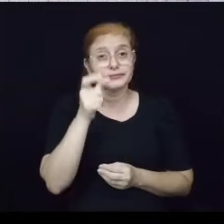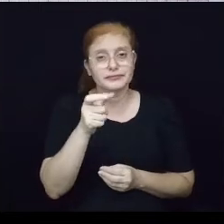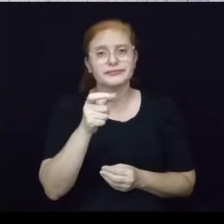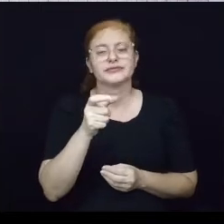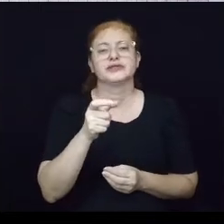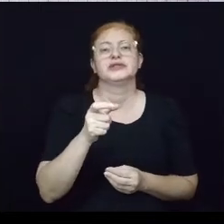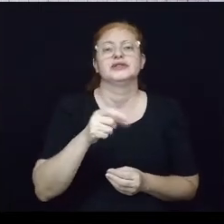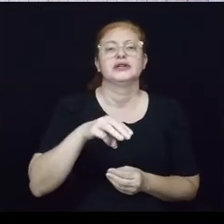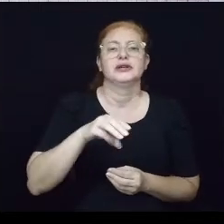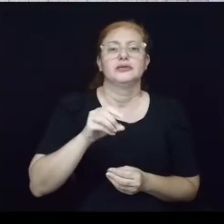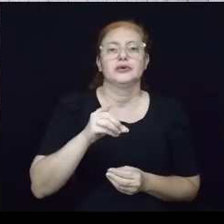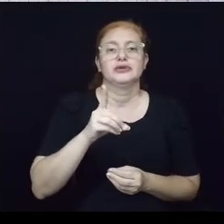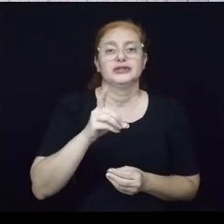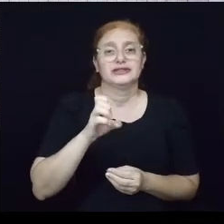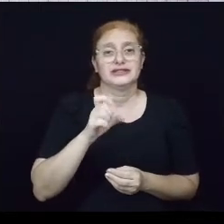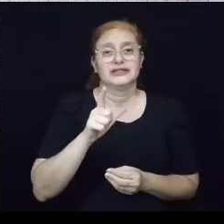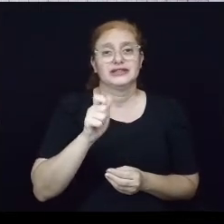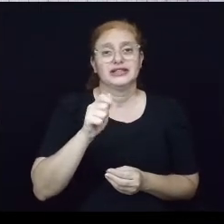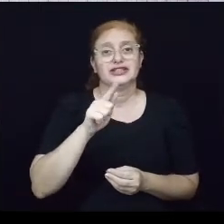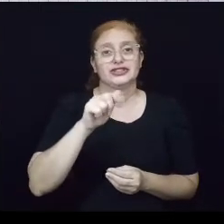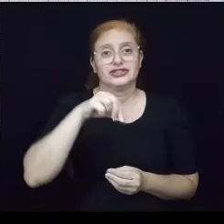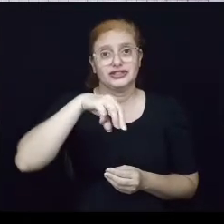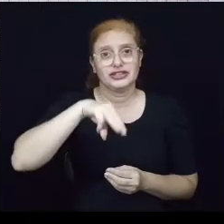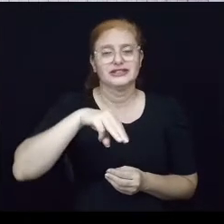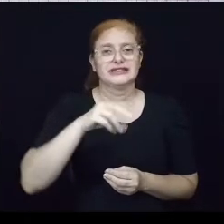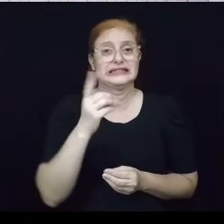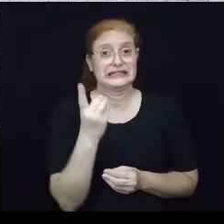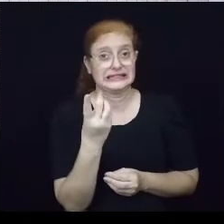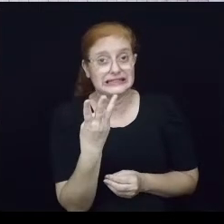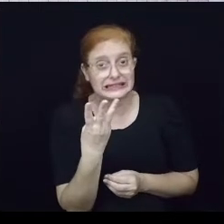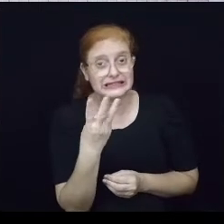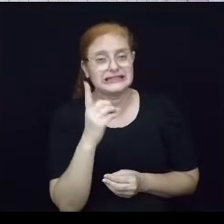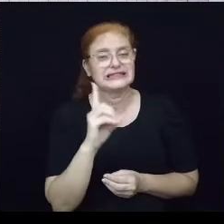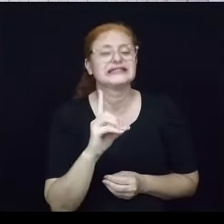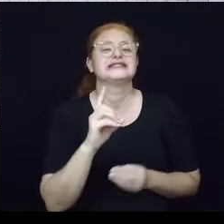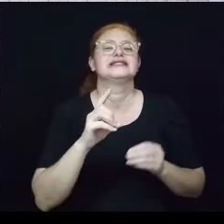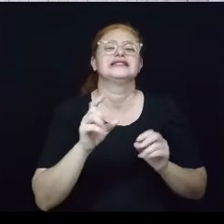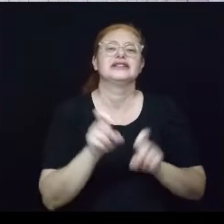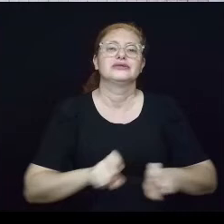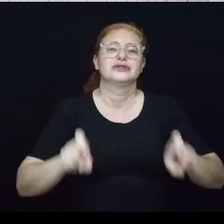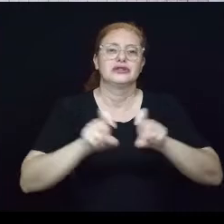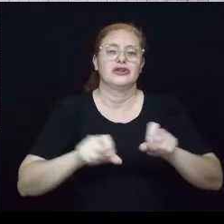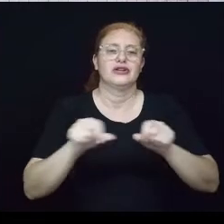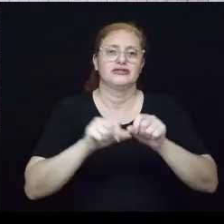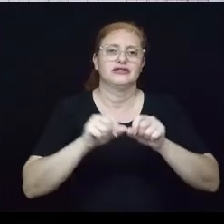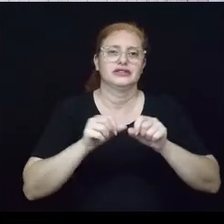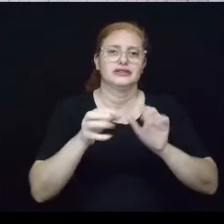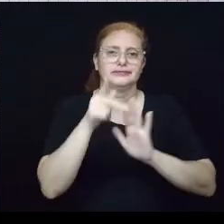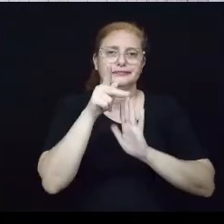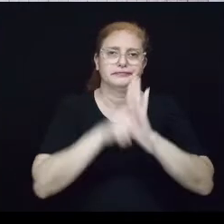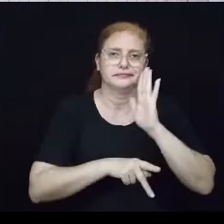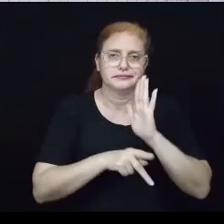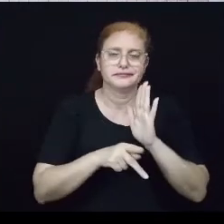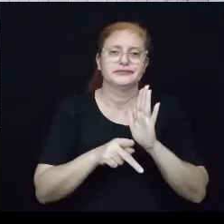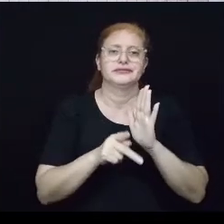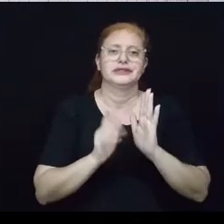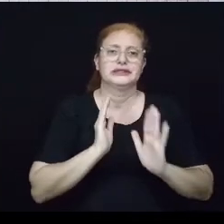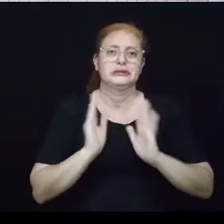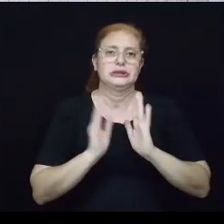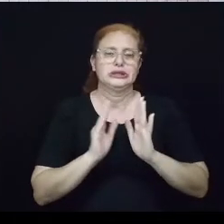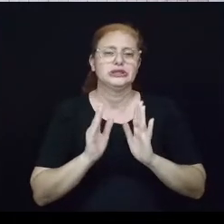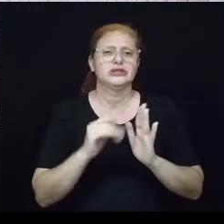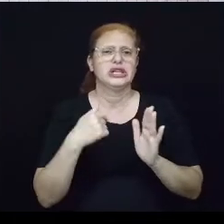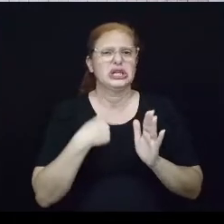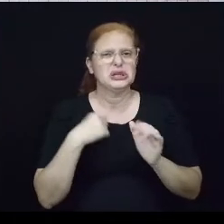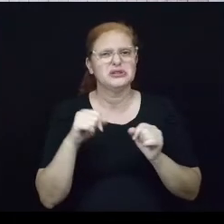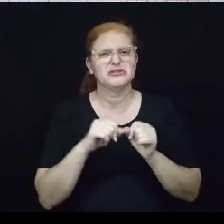em modelagem 3D no computador. Então, se fosse eu fazer um projeto naquele tempo, eu praticamente